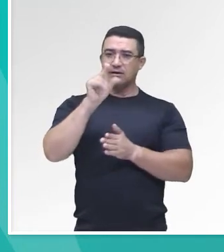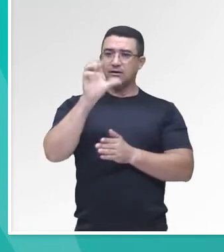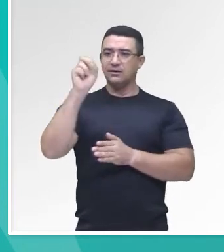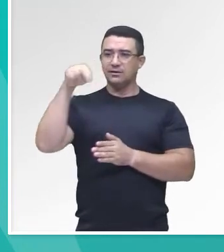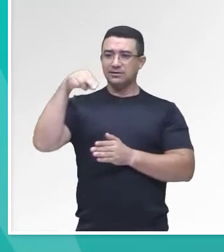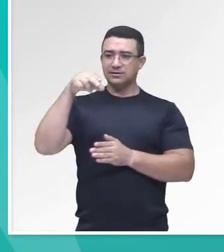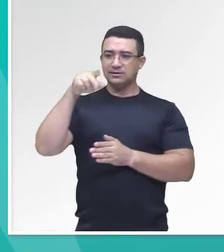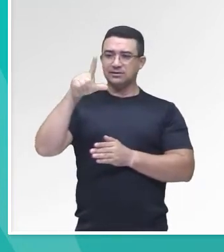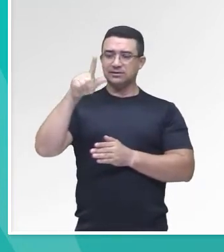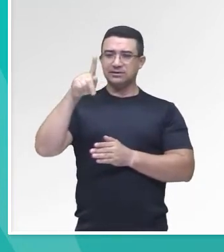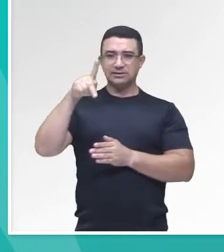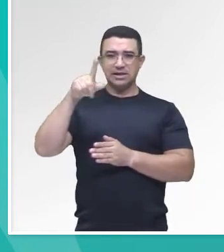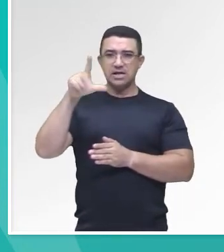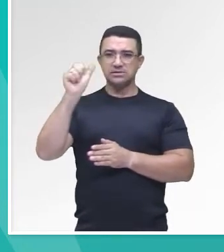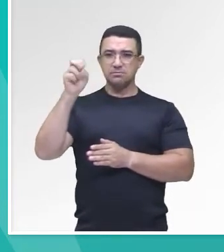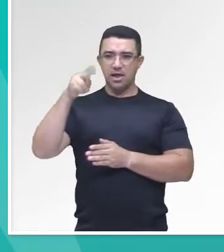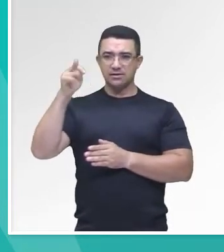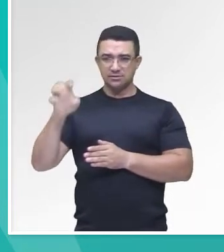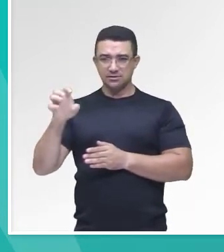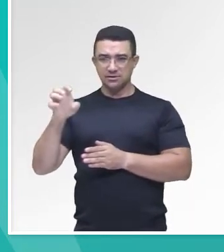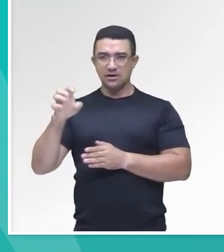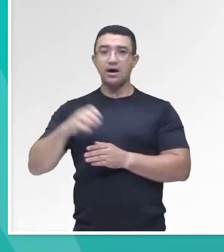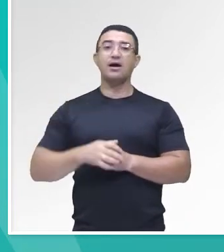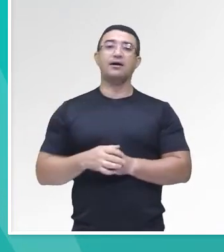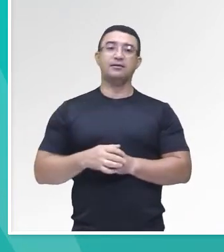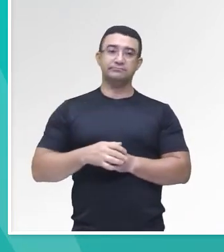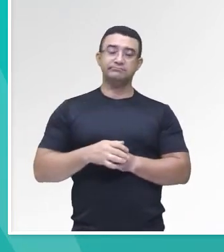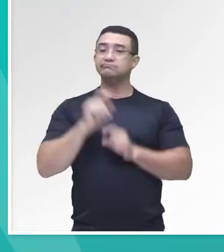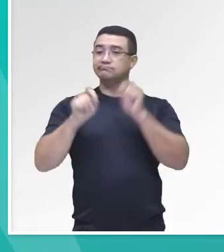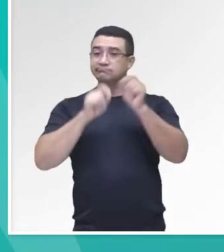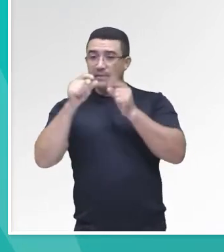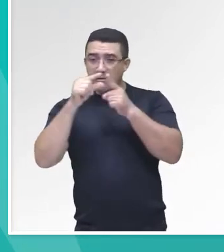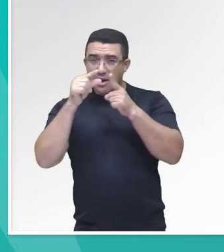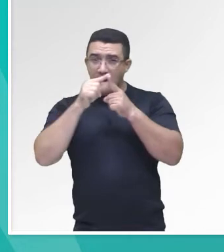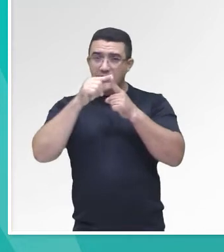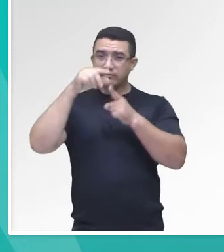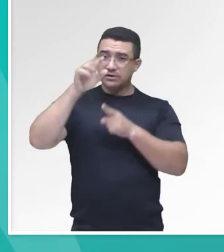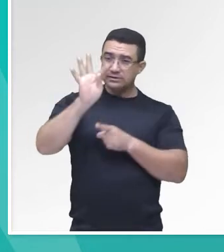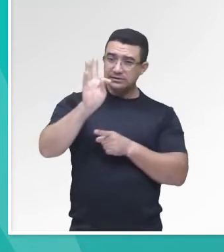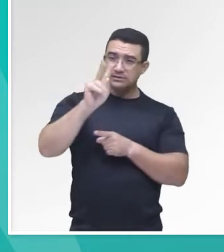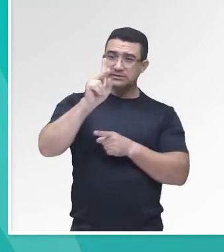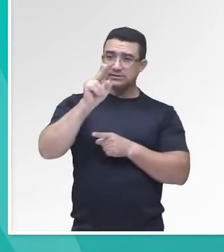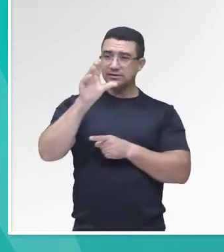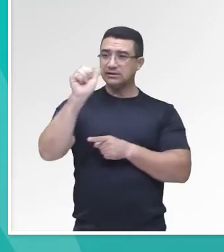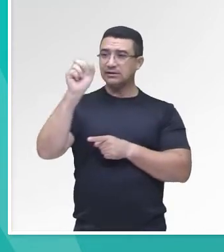real, né? Então, aqui nós temos o quê? Sentido